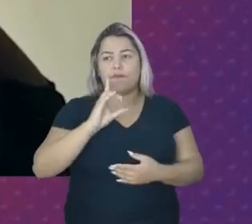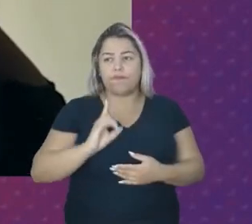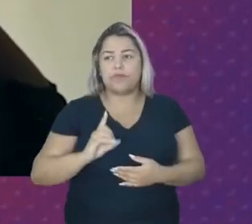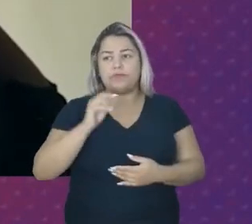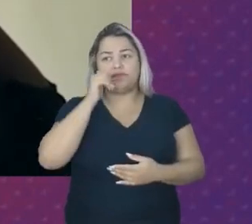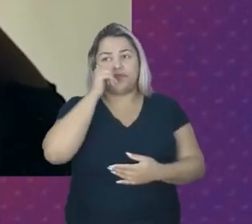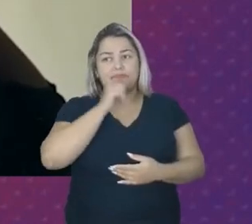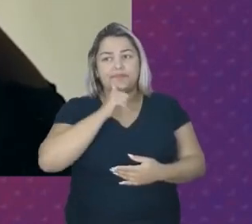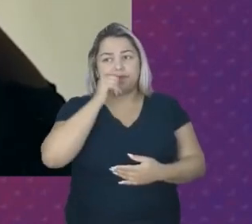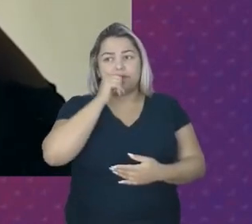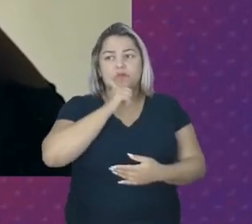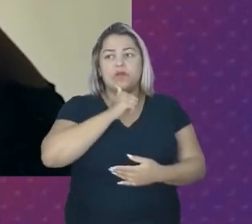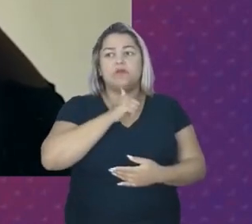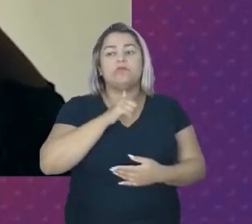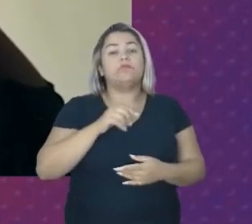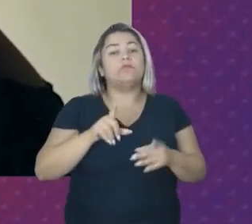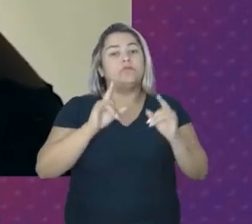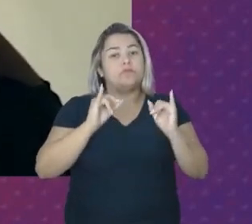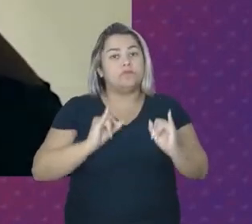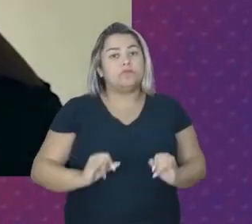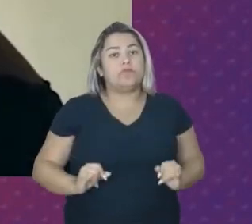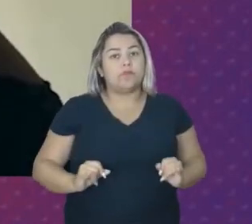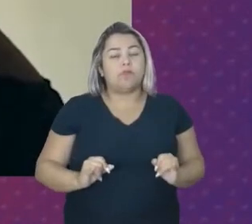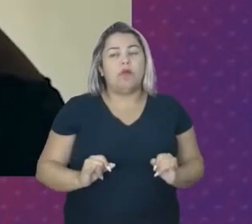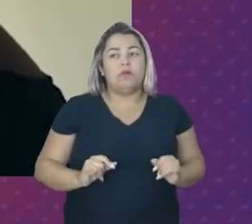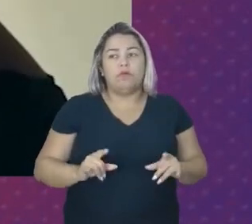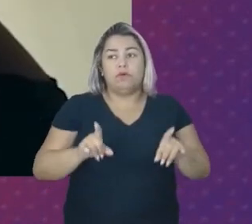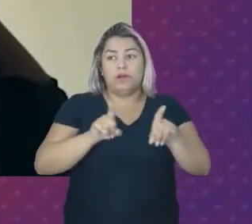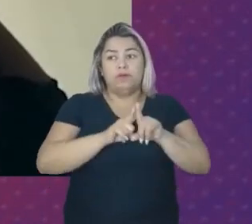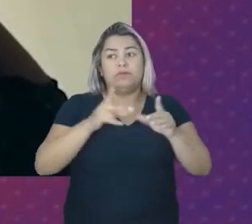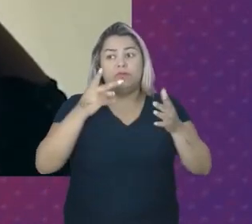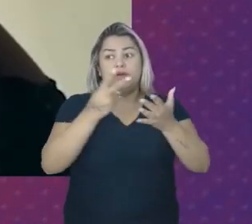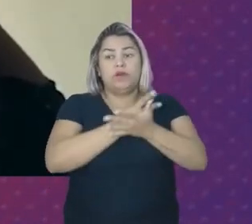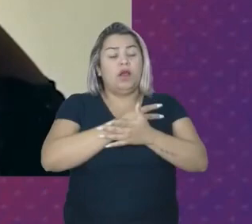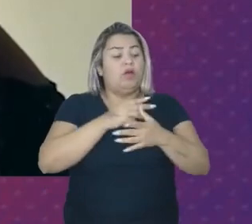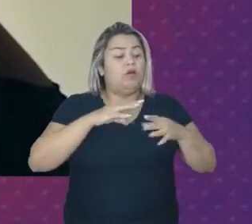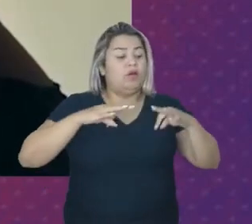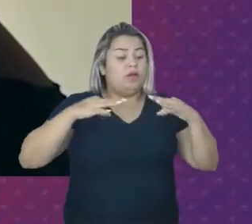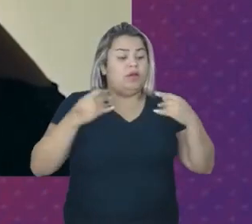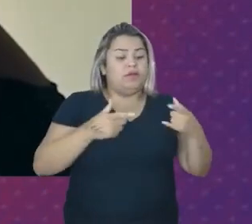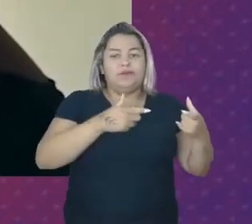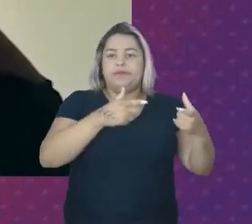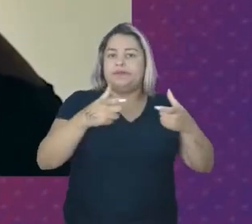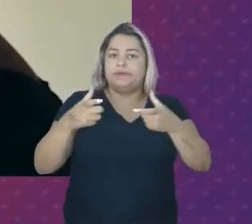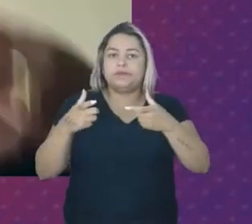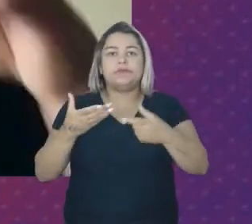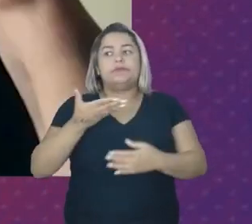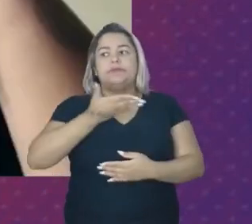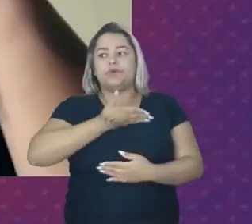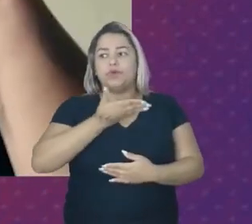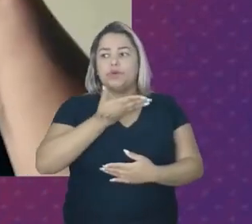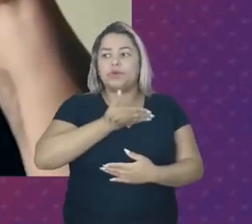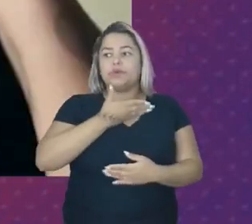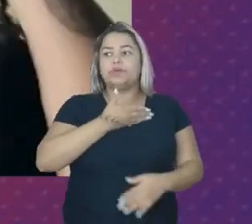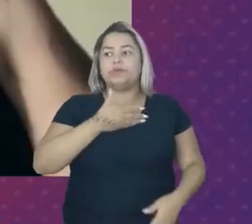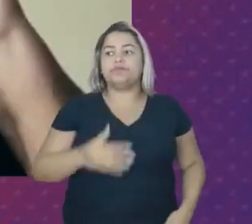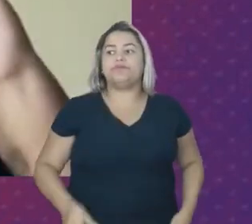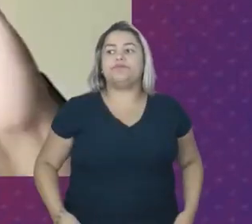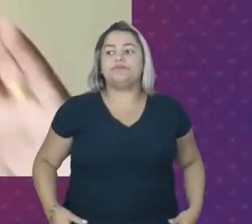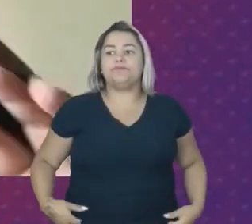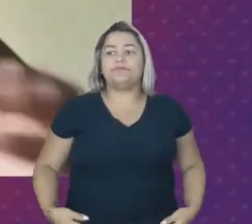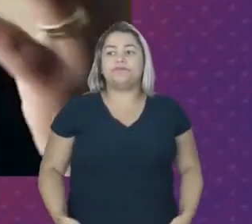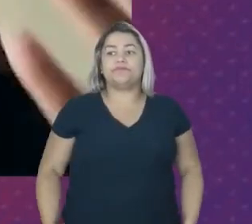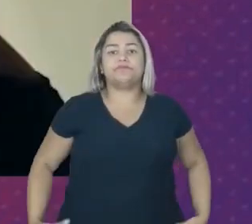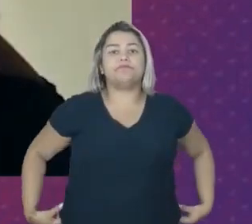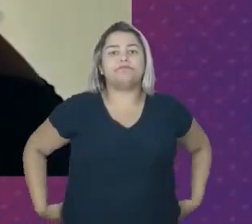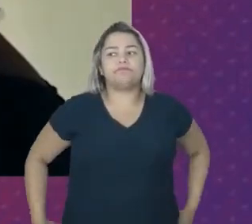ao seu próprio corpo, à sua própria imagem. Isso vale para todas as nossas companheiras, para todo mundo que quer